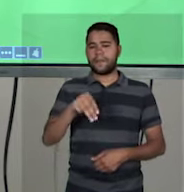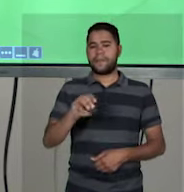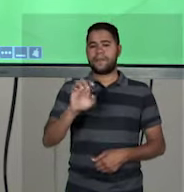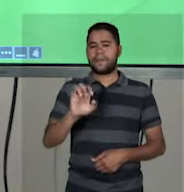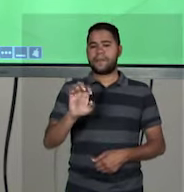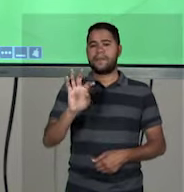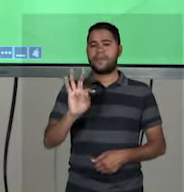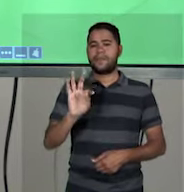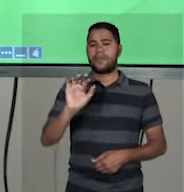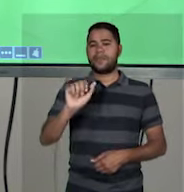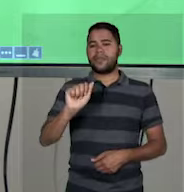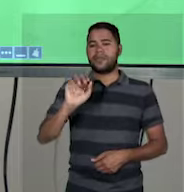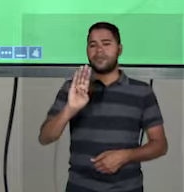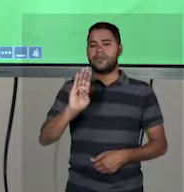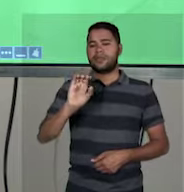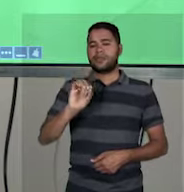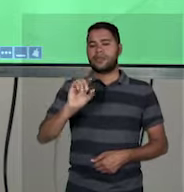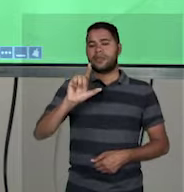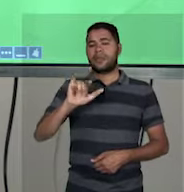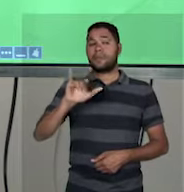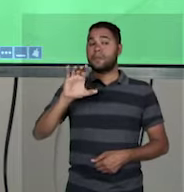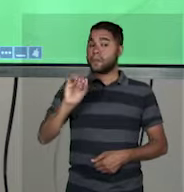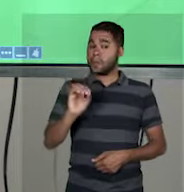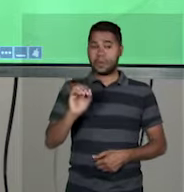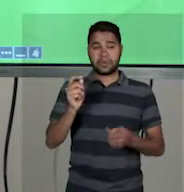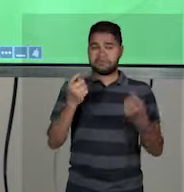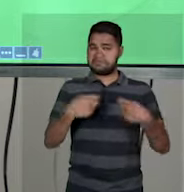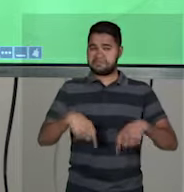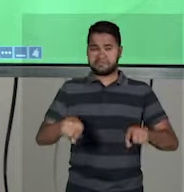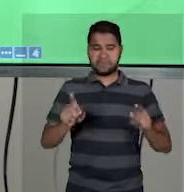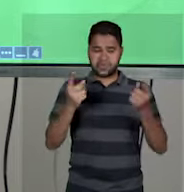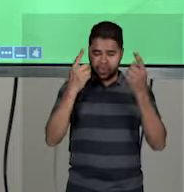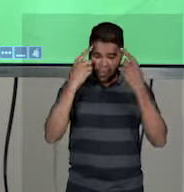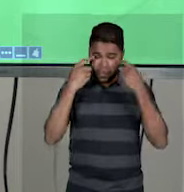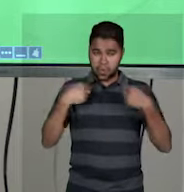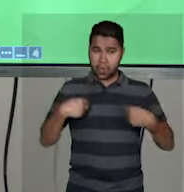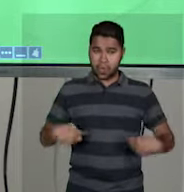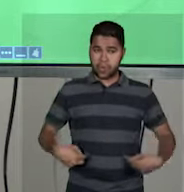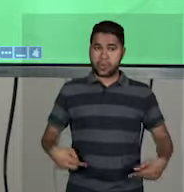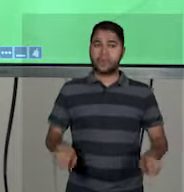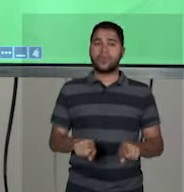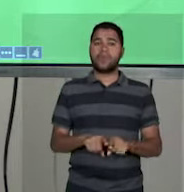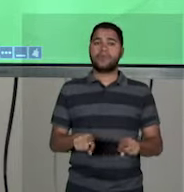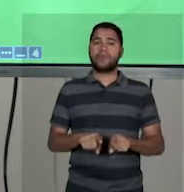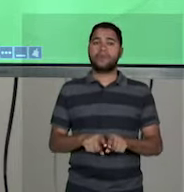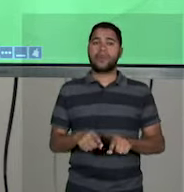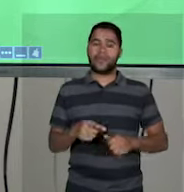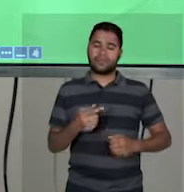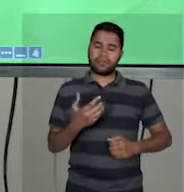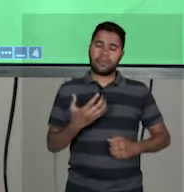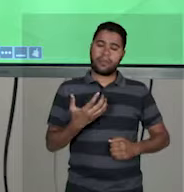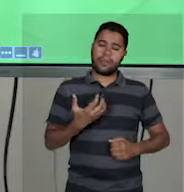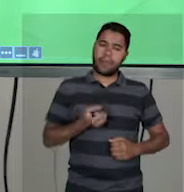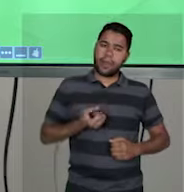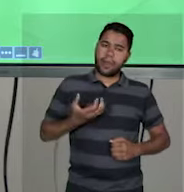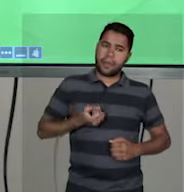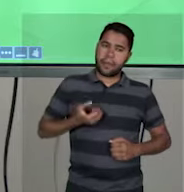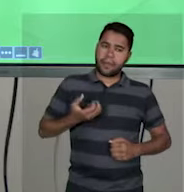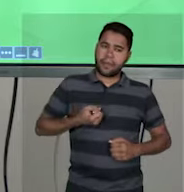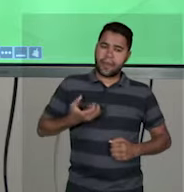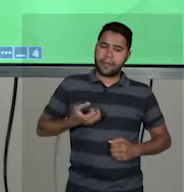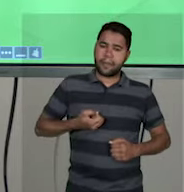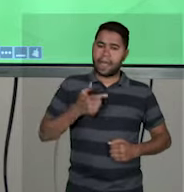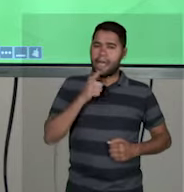que não é necessário mais para o meu corpo e, claro, a reabsorção da água. Então, eu consigo